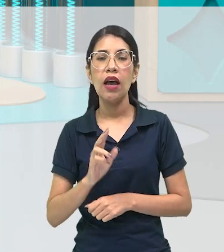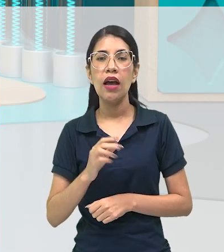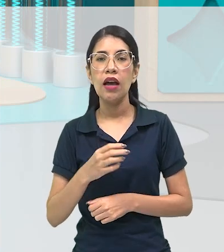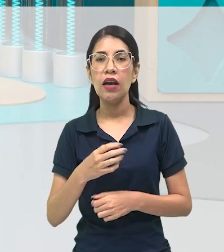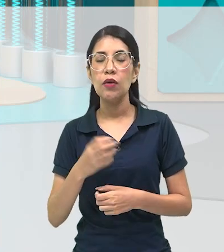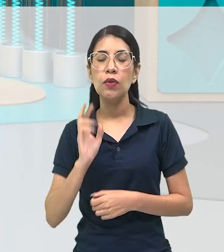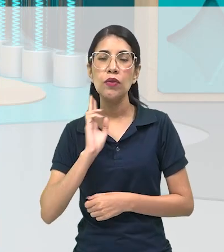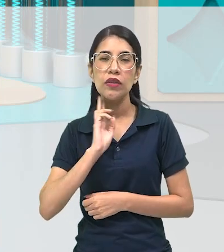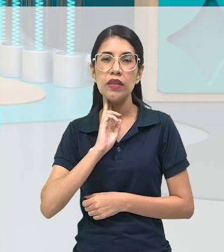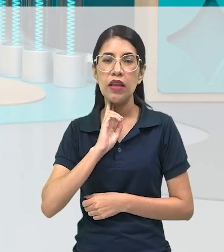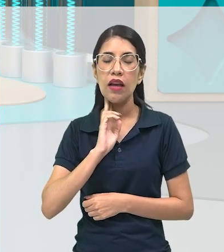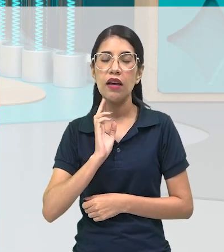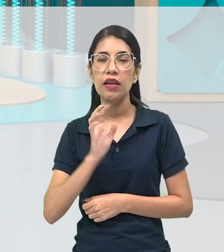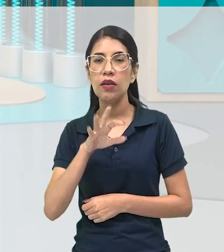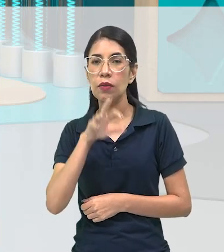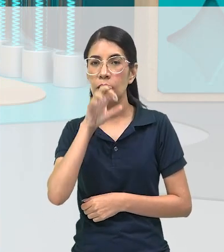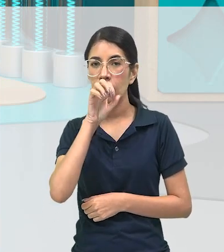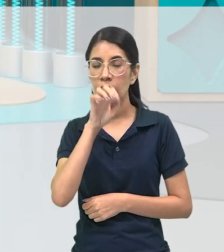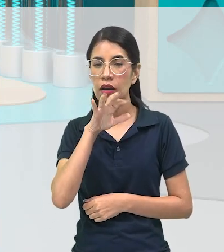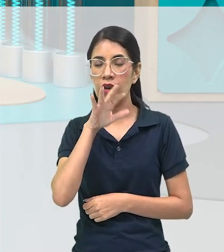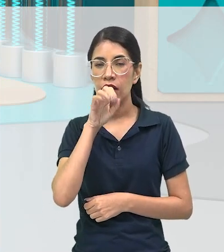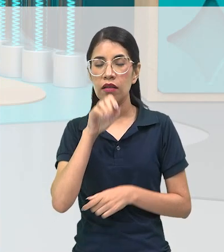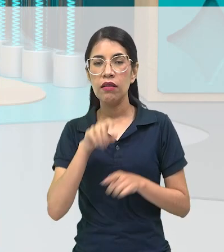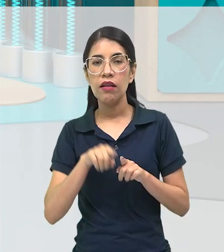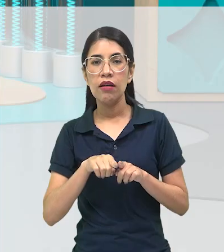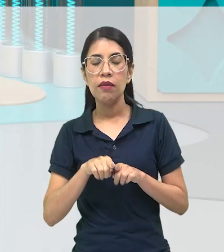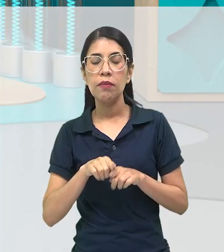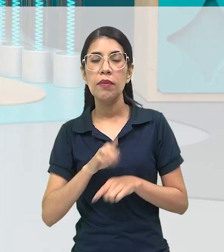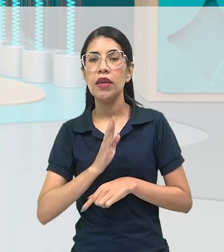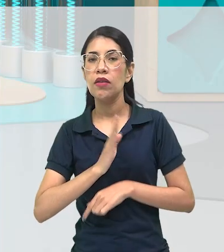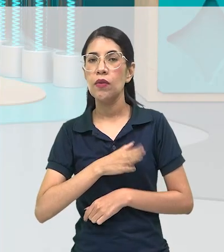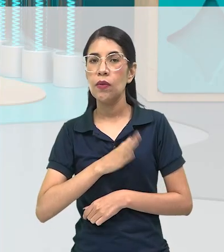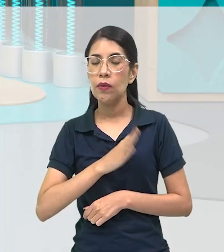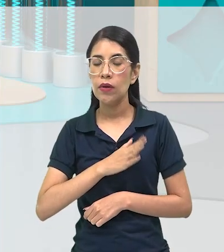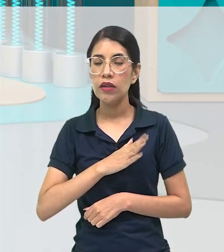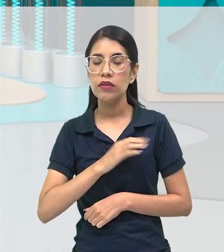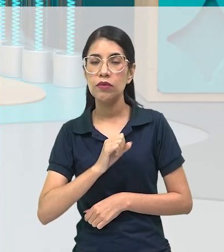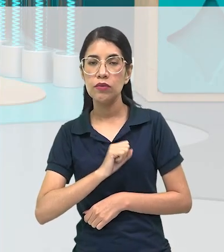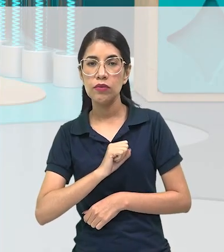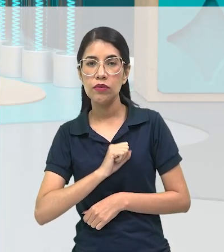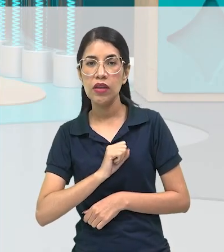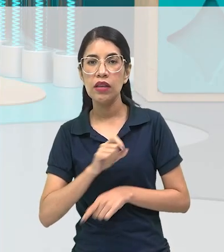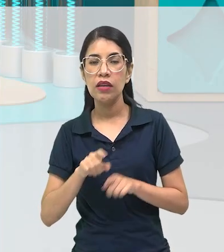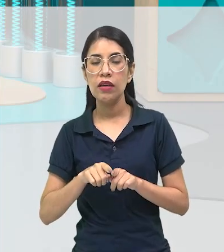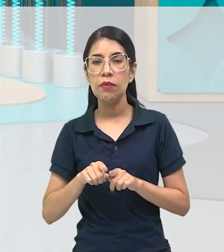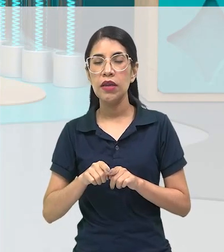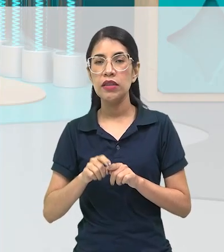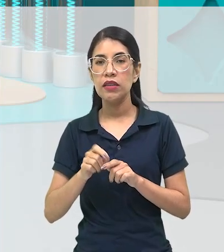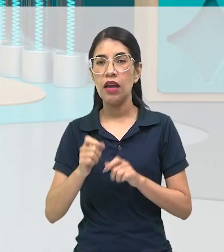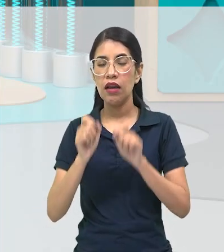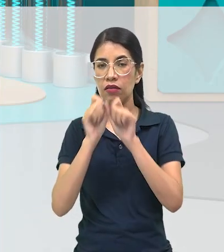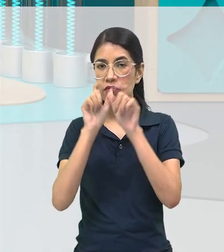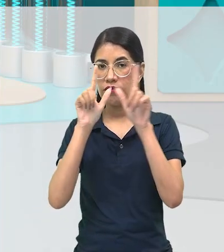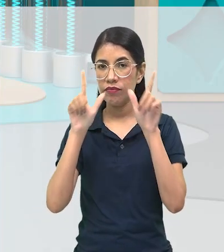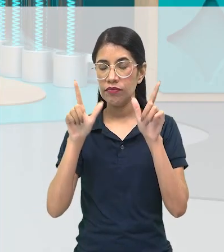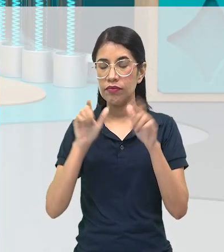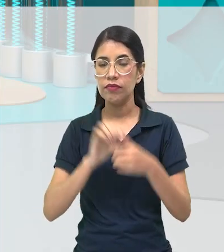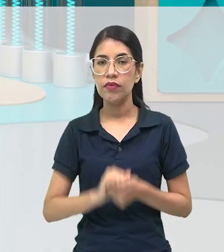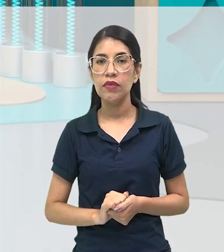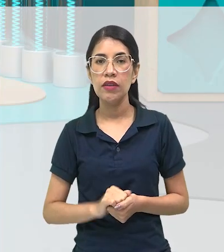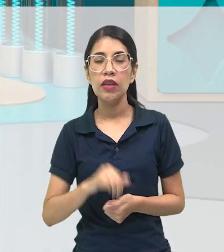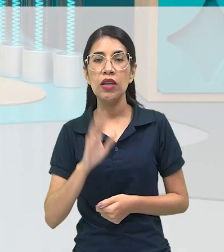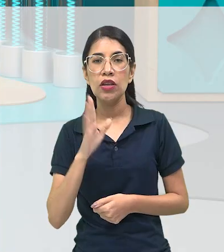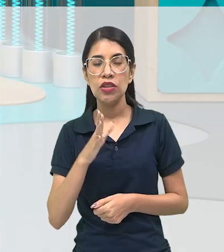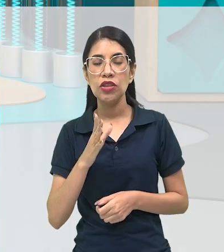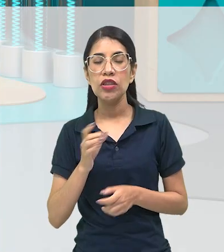da vítima. Se ela está respirando, se ela está tendo batimentos cardíacos, se ela está consciente. Feito todo esse